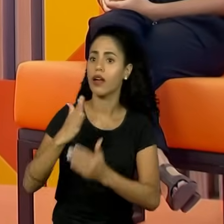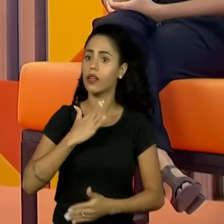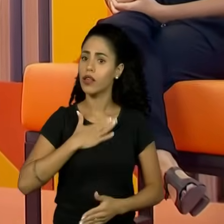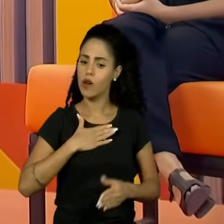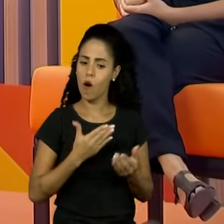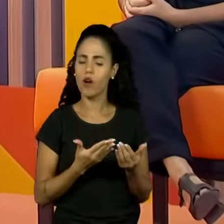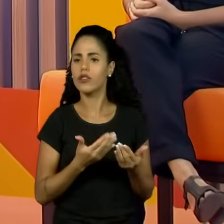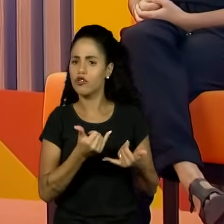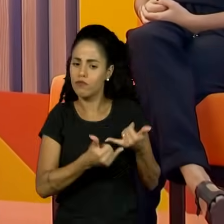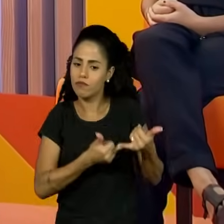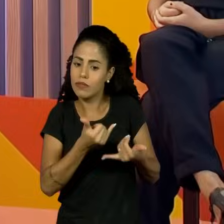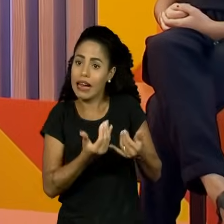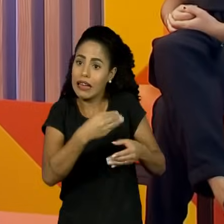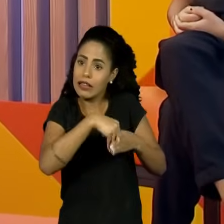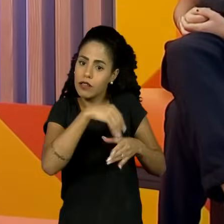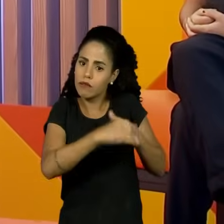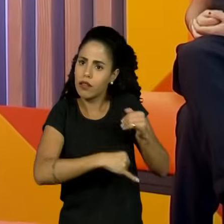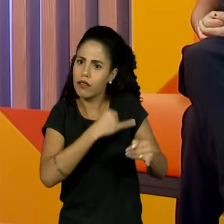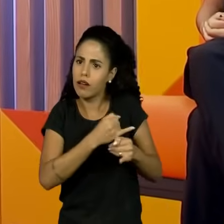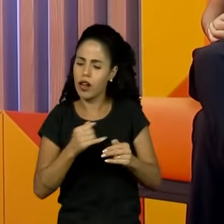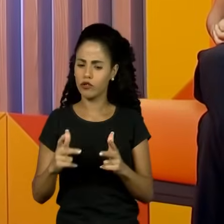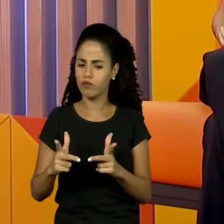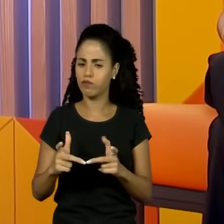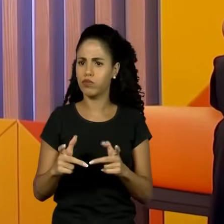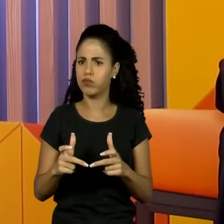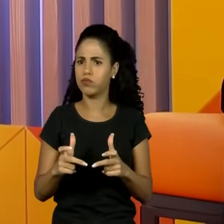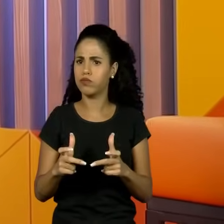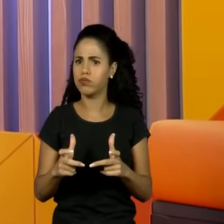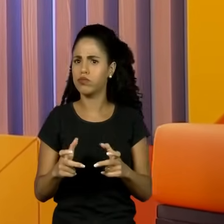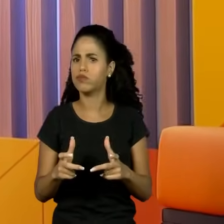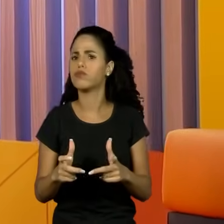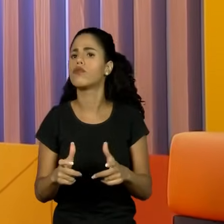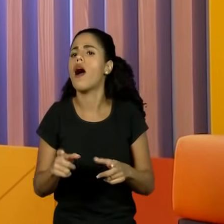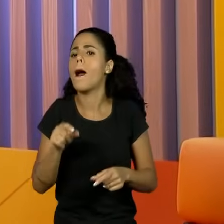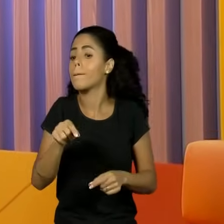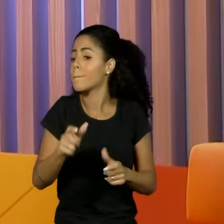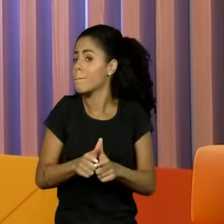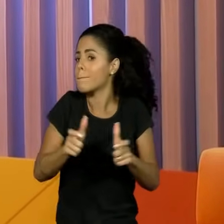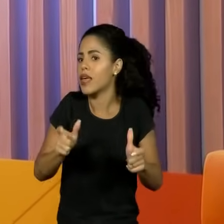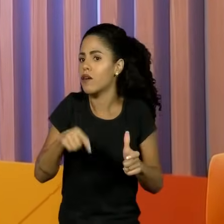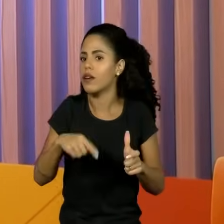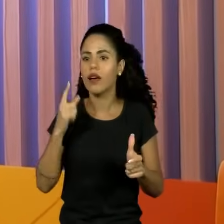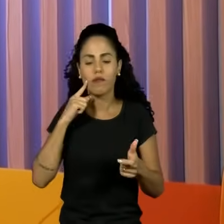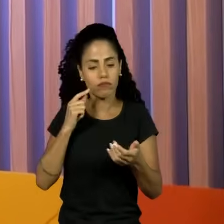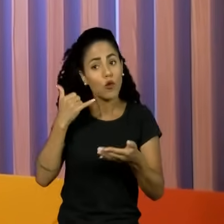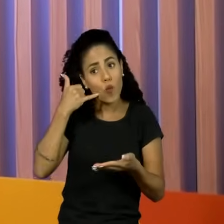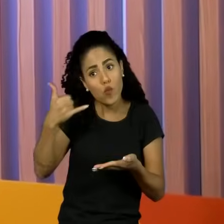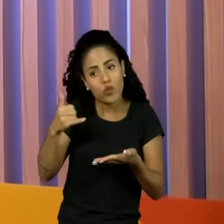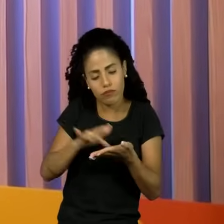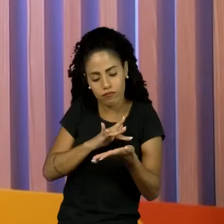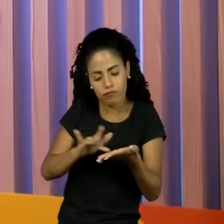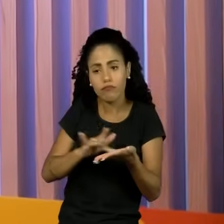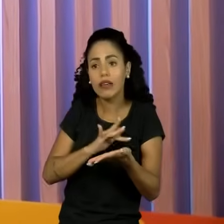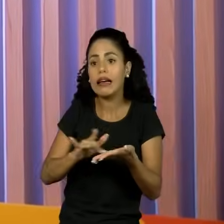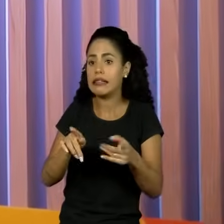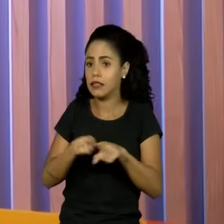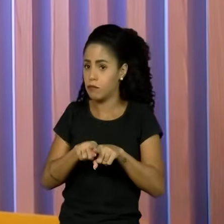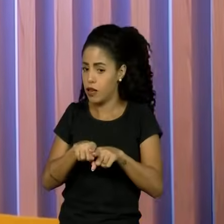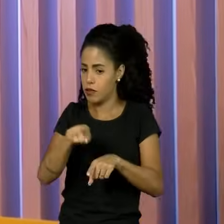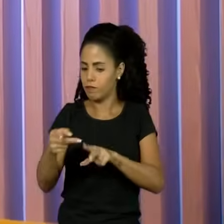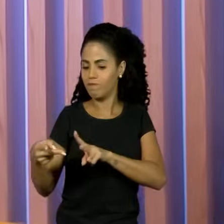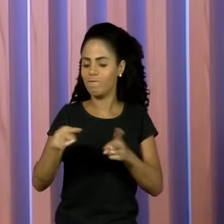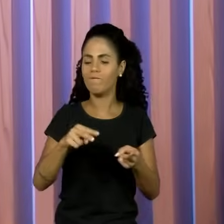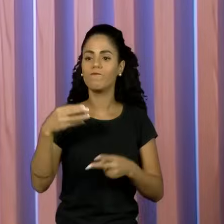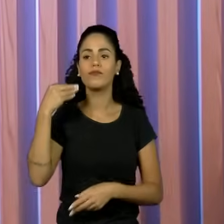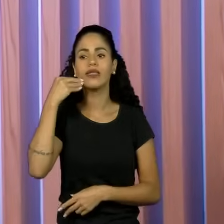jogos digitais. Hoje a gente sabe que a grande parte da população joga jogos de celular. Então a Maloca está fazendo essa transição,